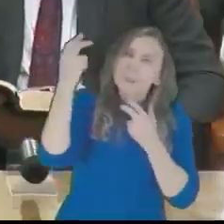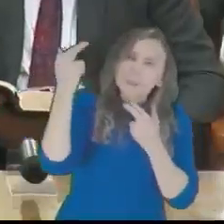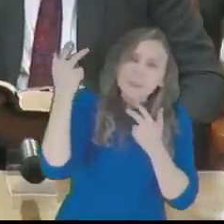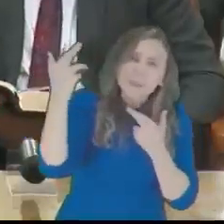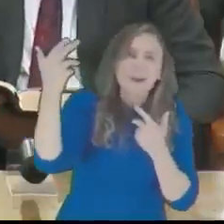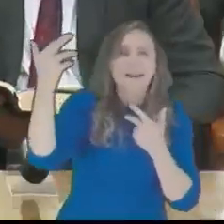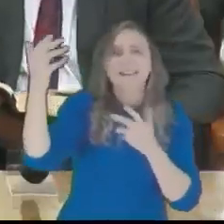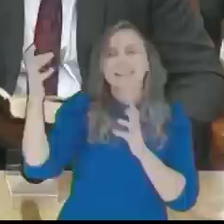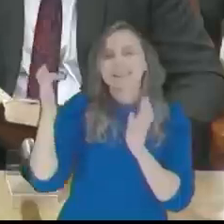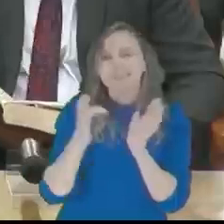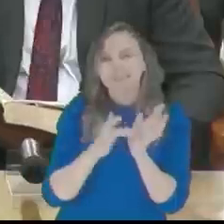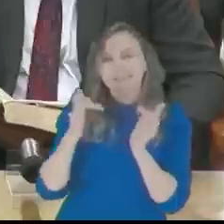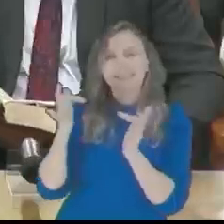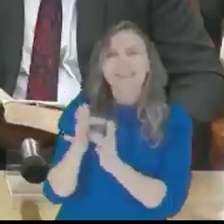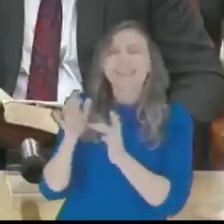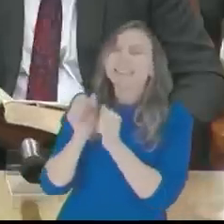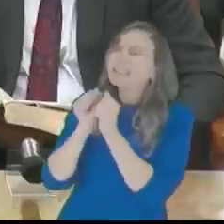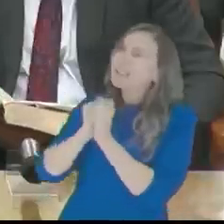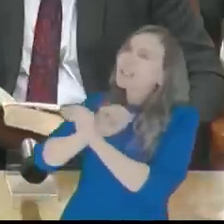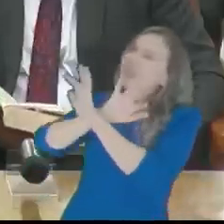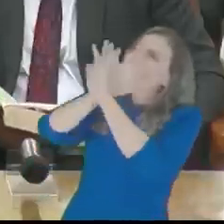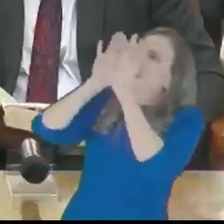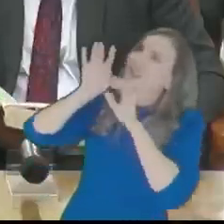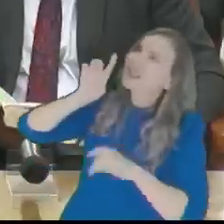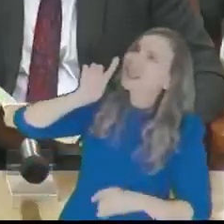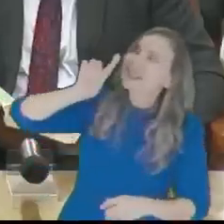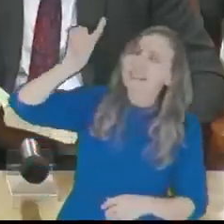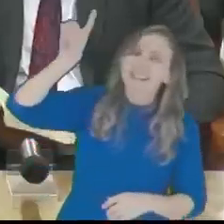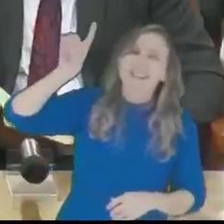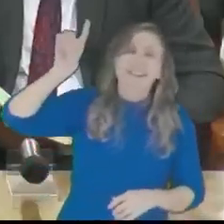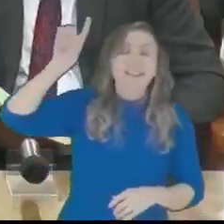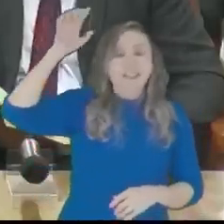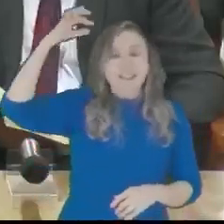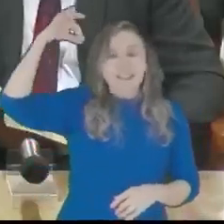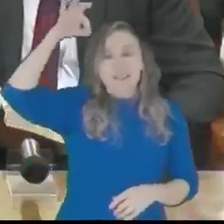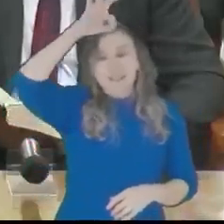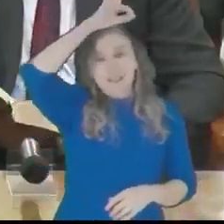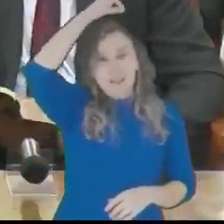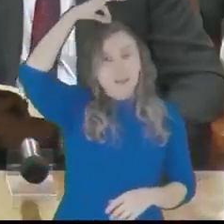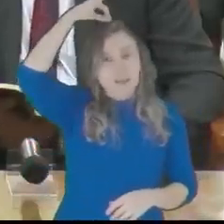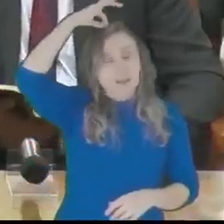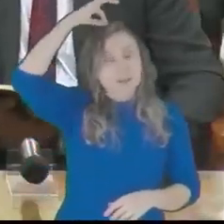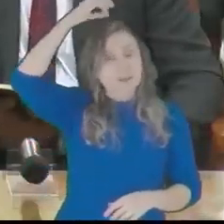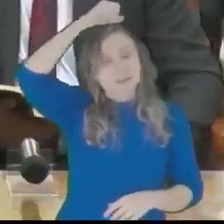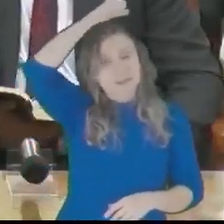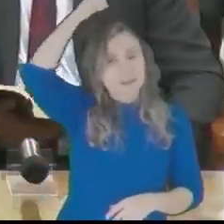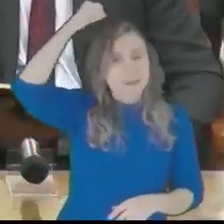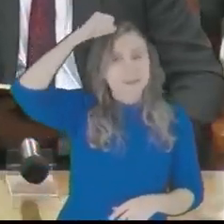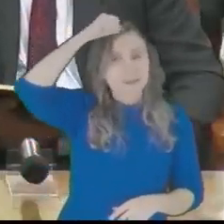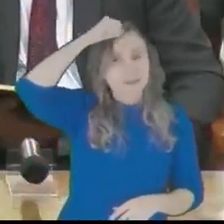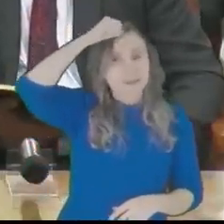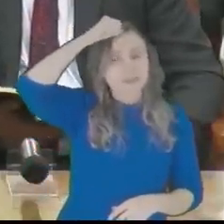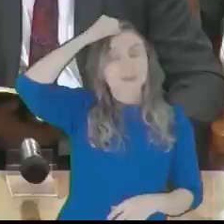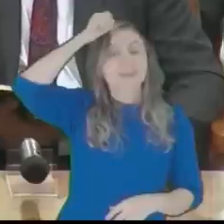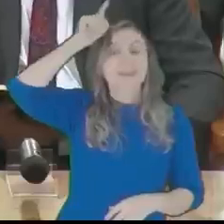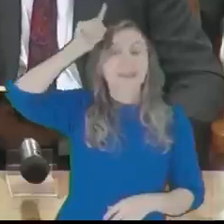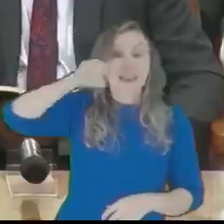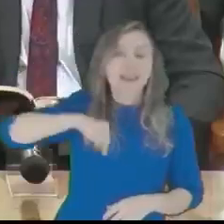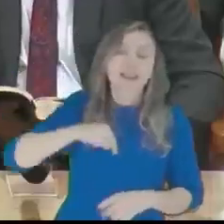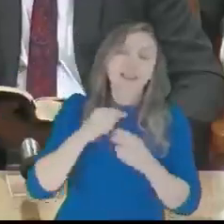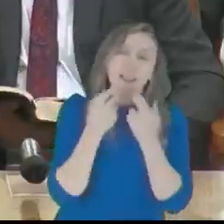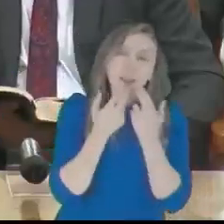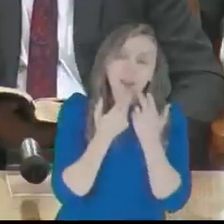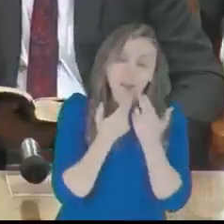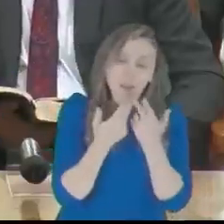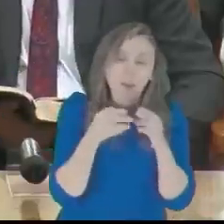Se eu fosse você, eu dava um glória a Deus. O Espírito Santo não é hétero, é alon. É outro, mas é